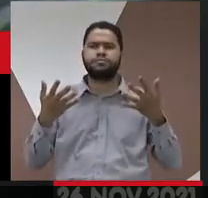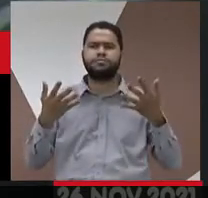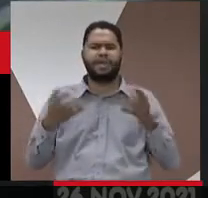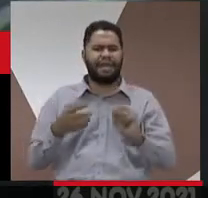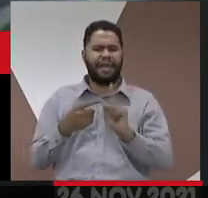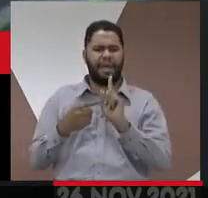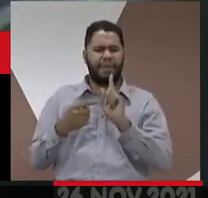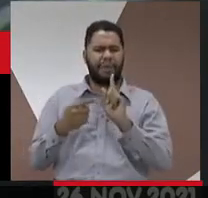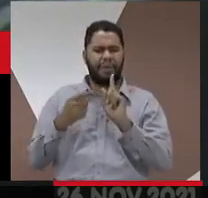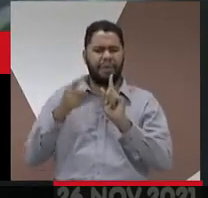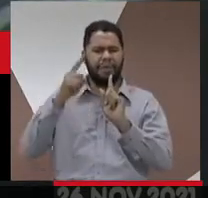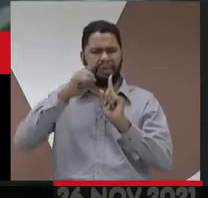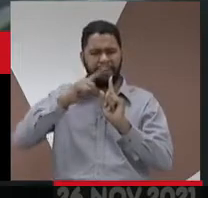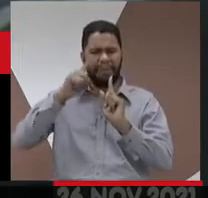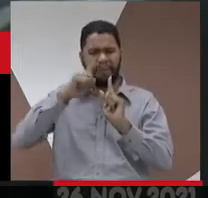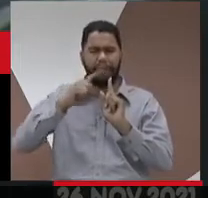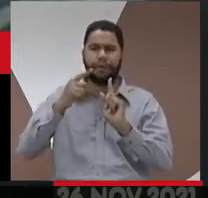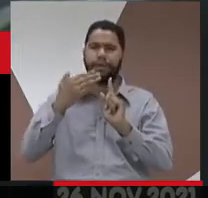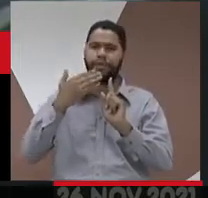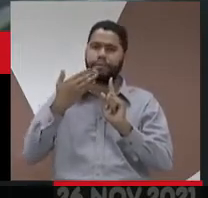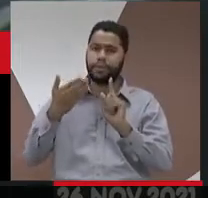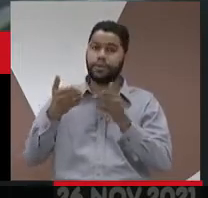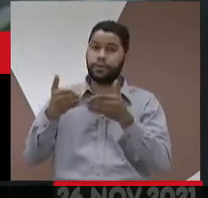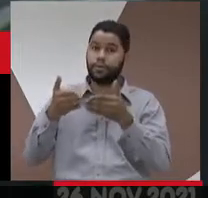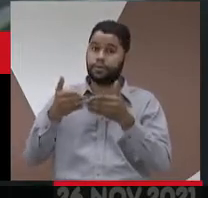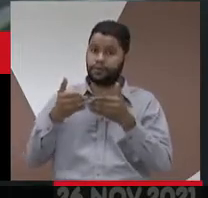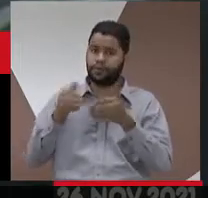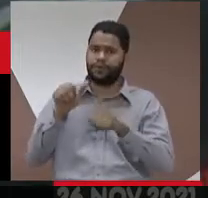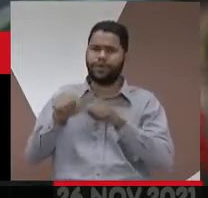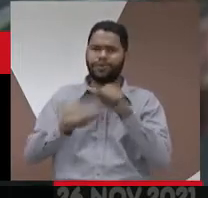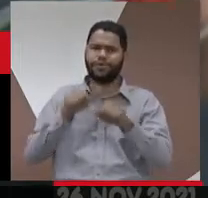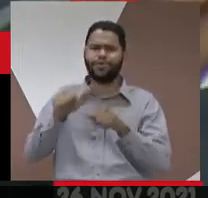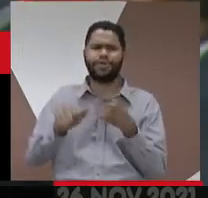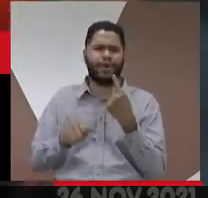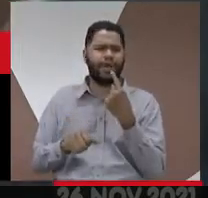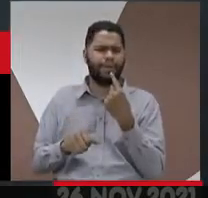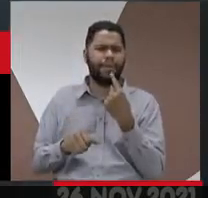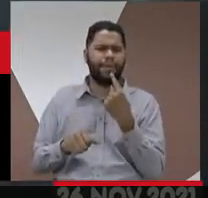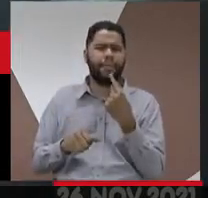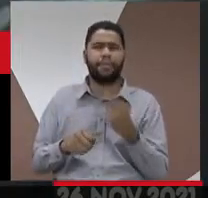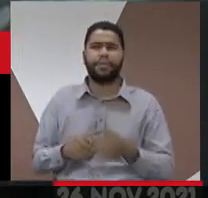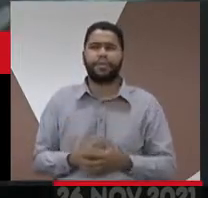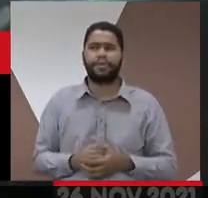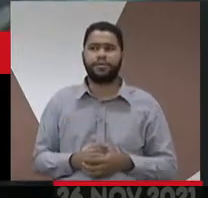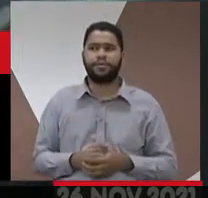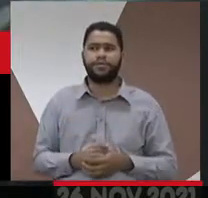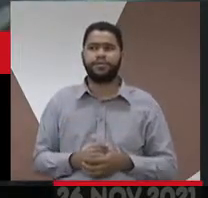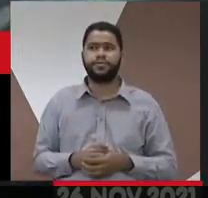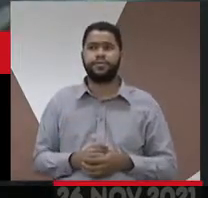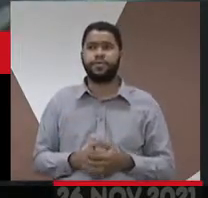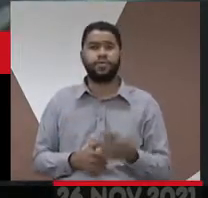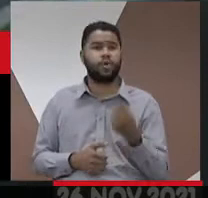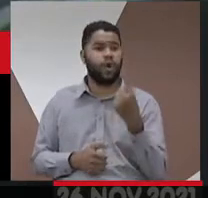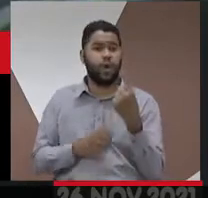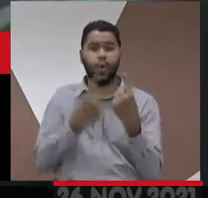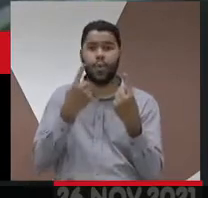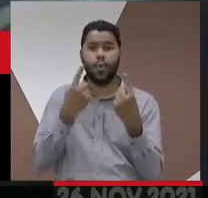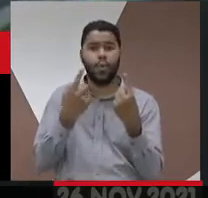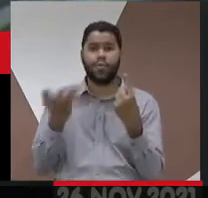desse. Pedi gentilmente que trocasse o microfone, falando que só tem um